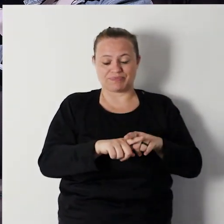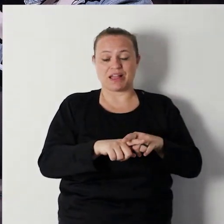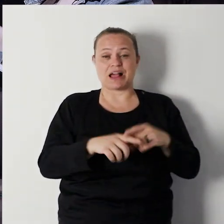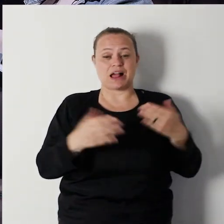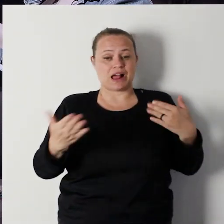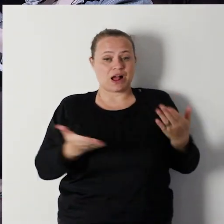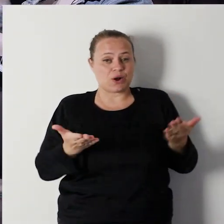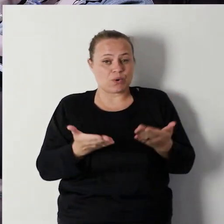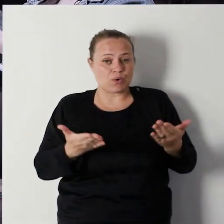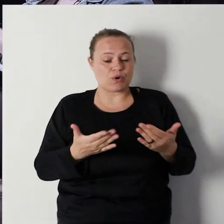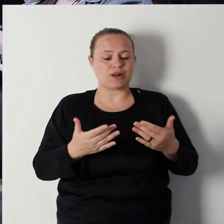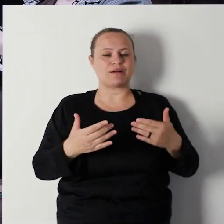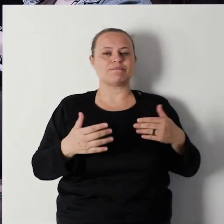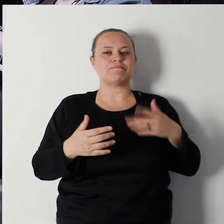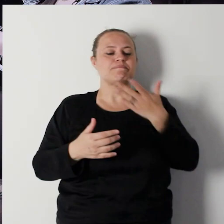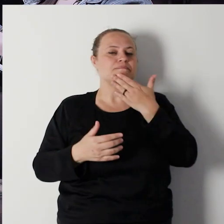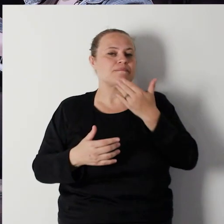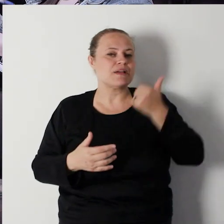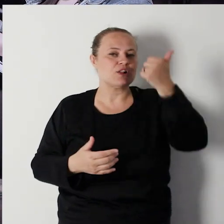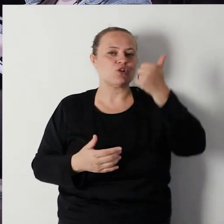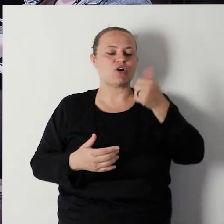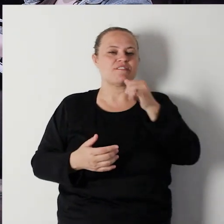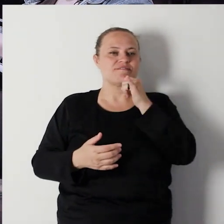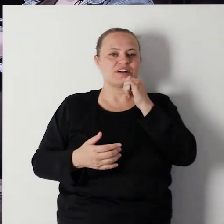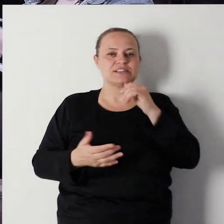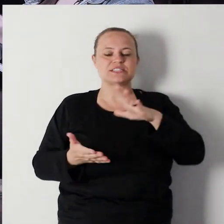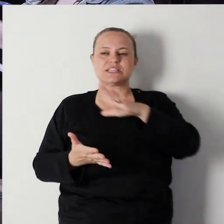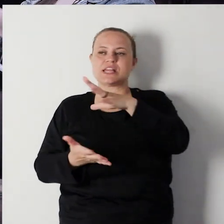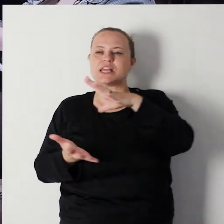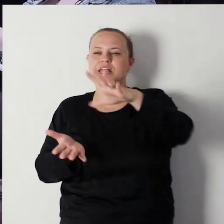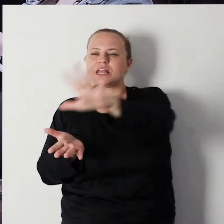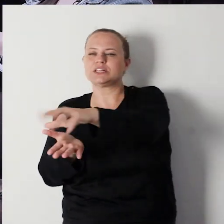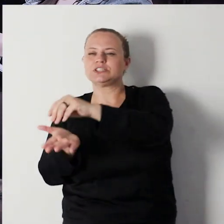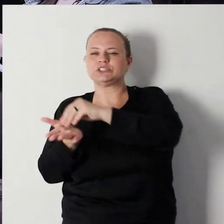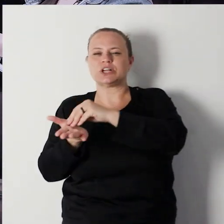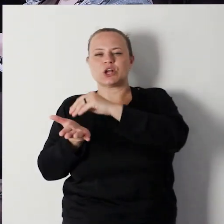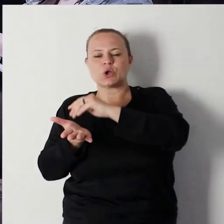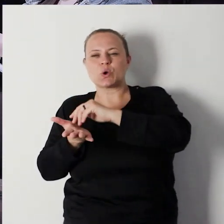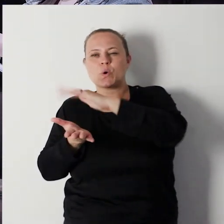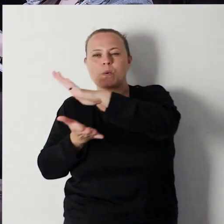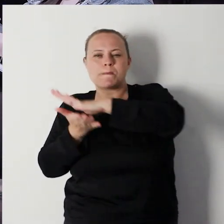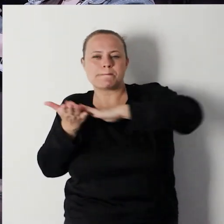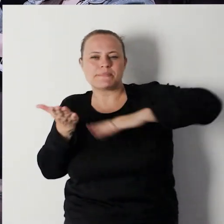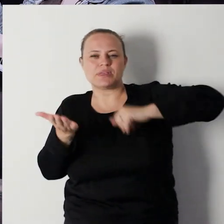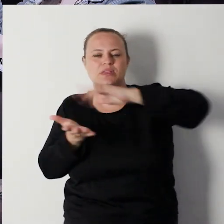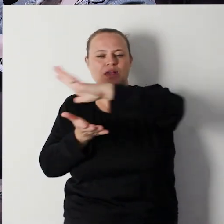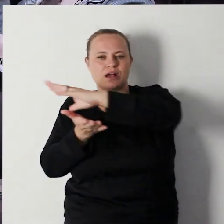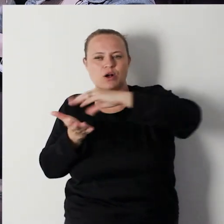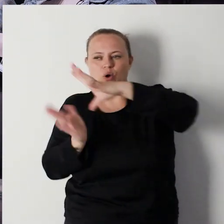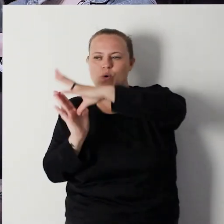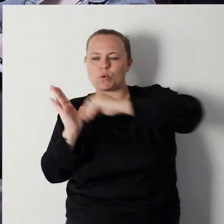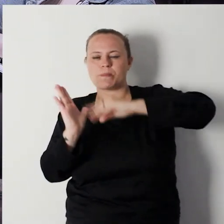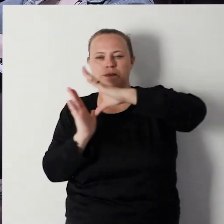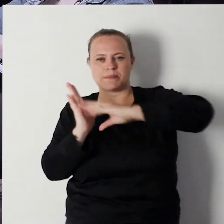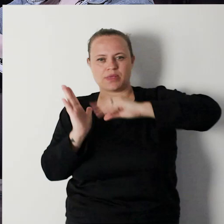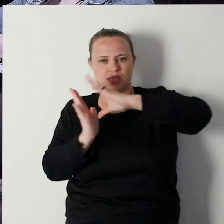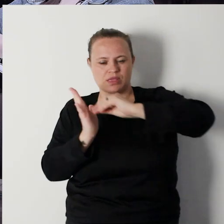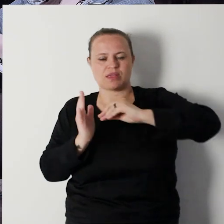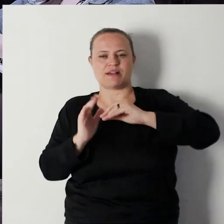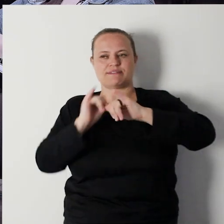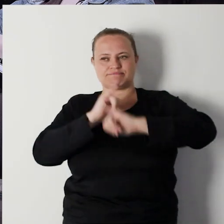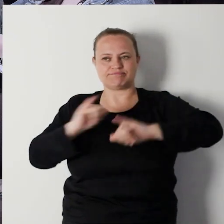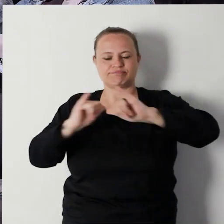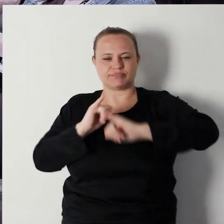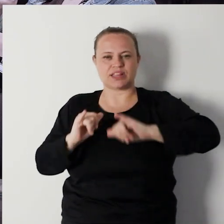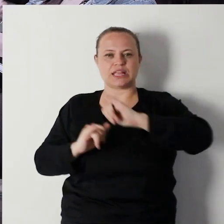gente tinha muito no Estado. De uns anos para cá, melhorou com a digitalização do processo, né? Por exemplo, a gente ainda tem alguns